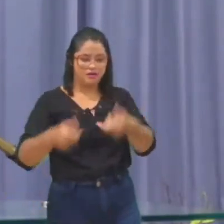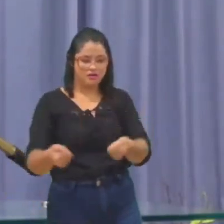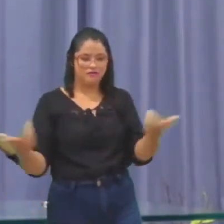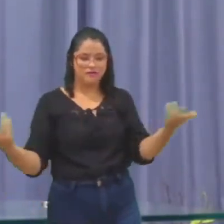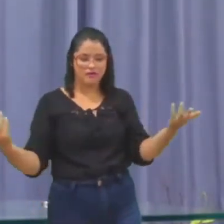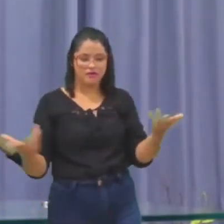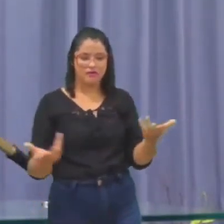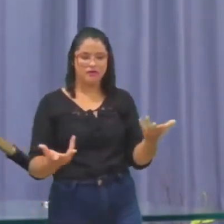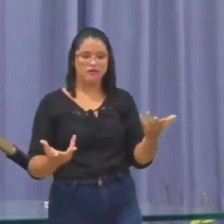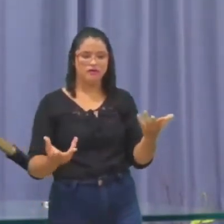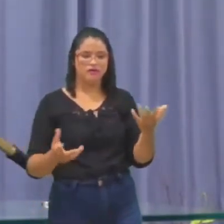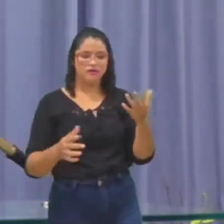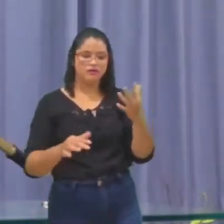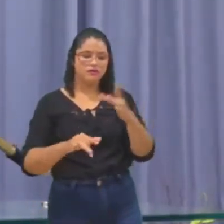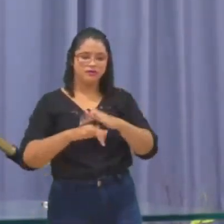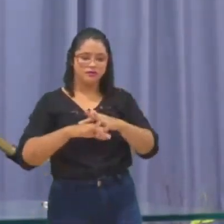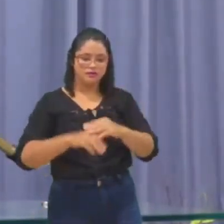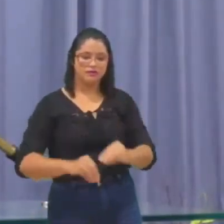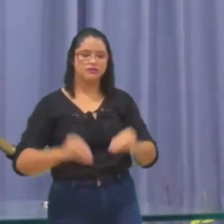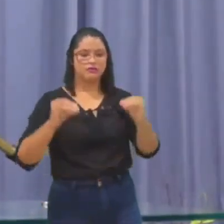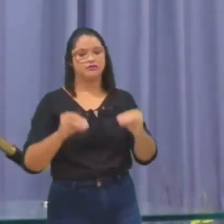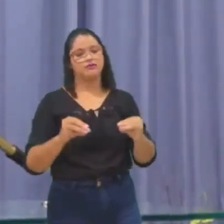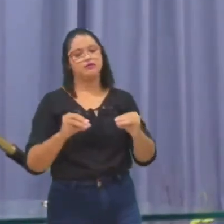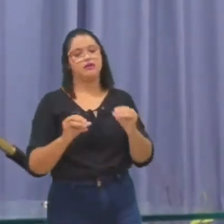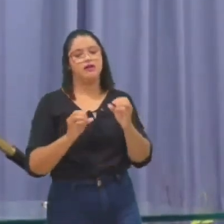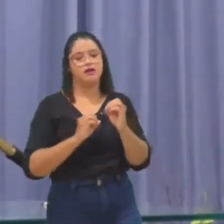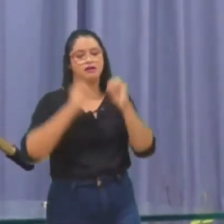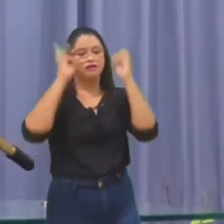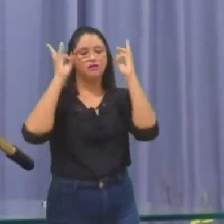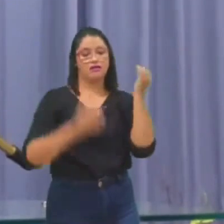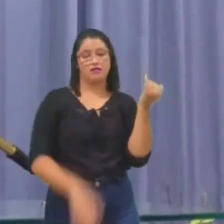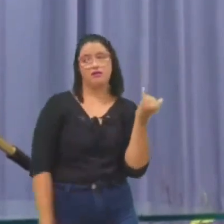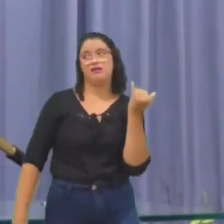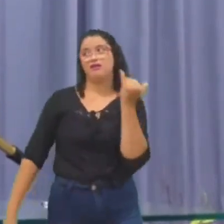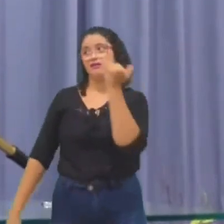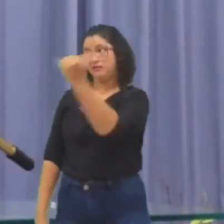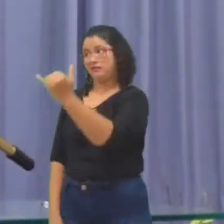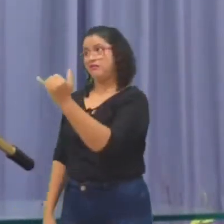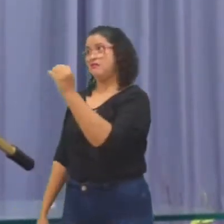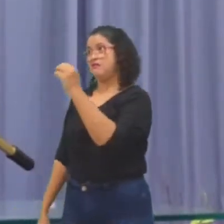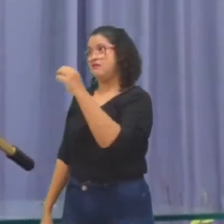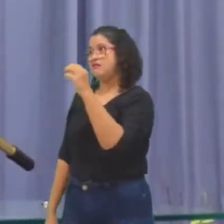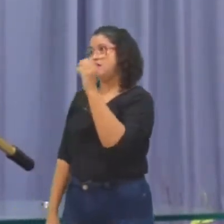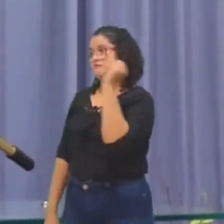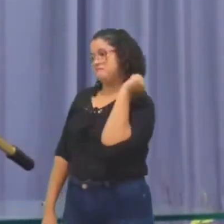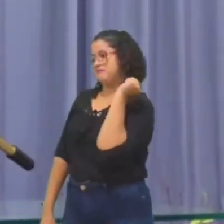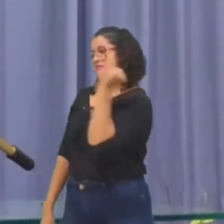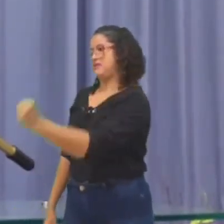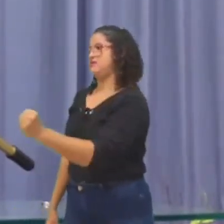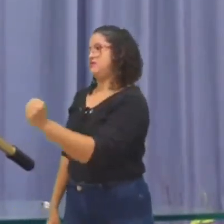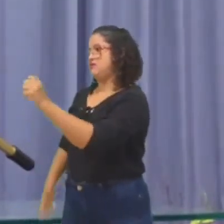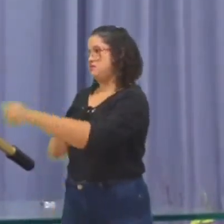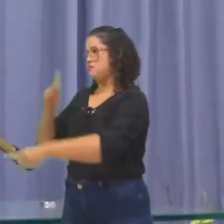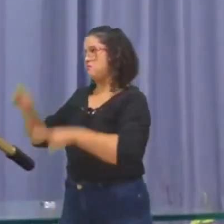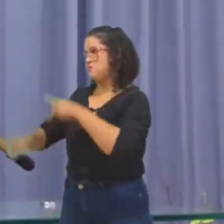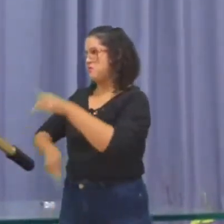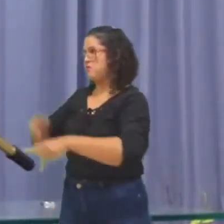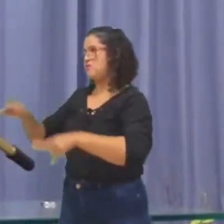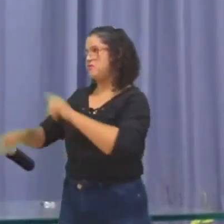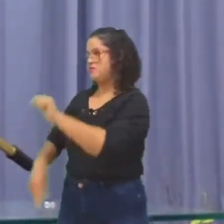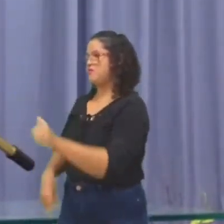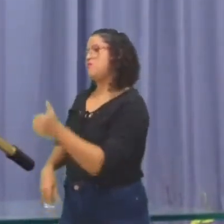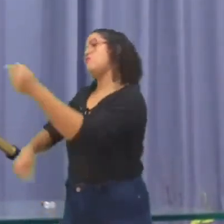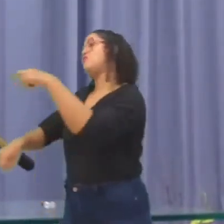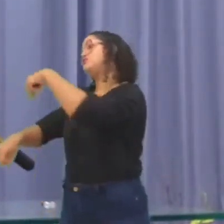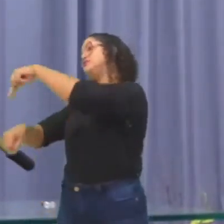operado? Moisés, eu vou matar este povo e vou levantar de ti uma outra nação. Moisés